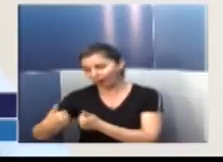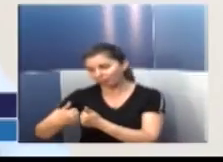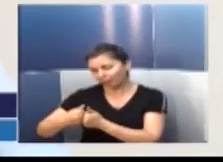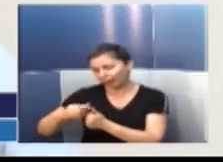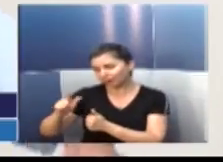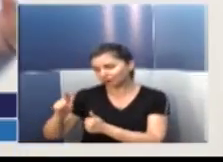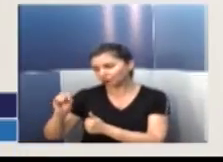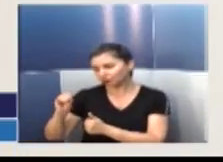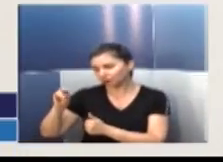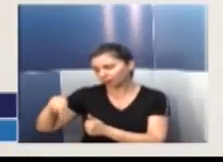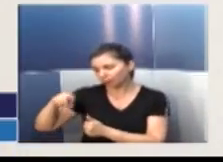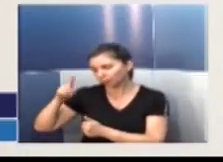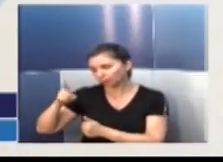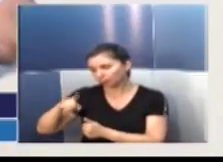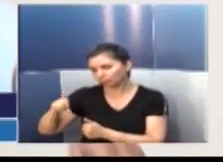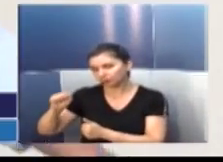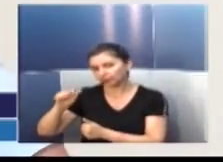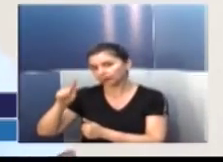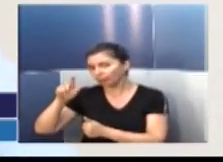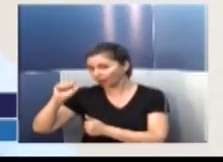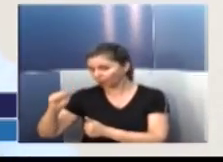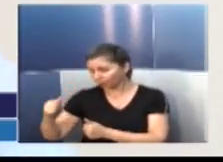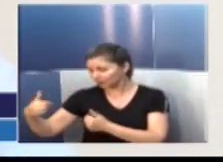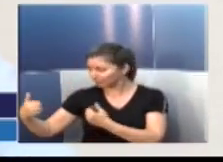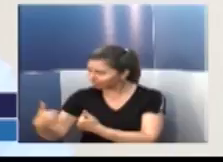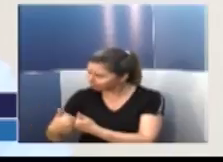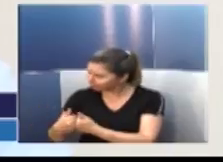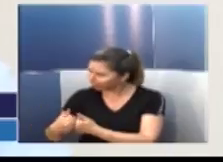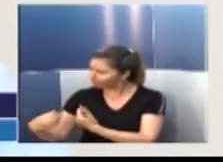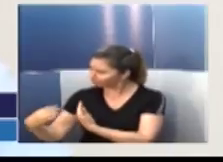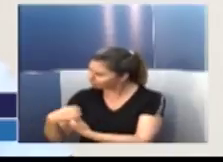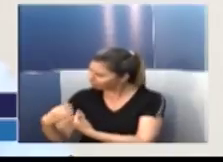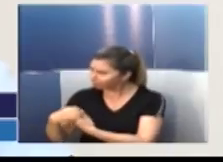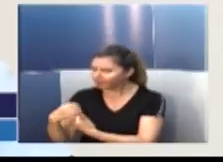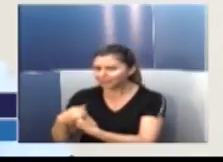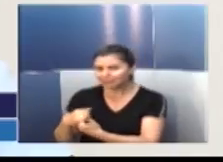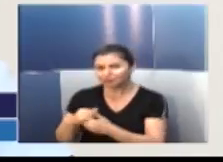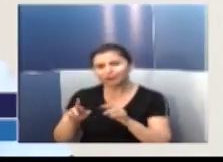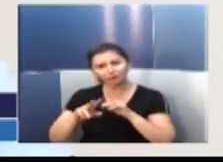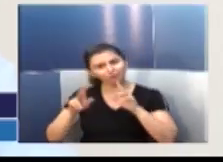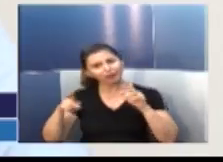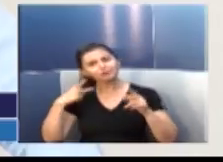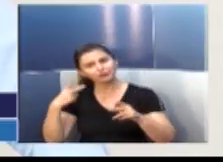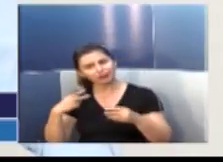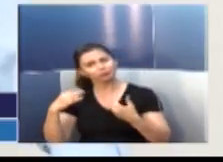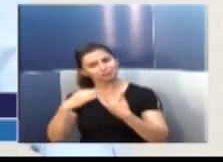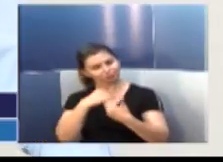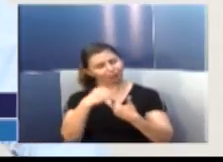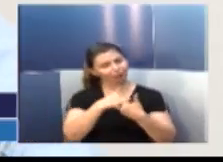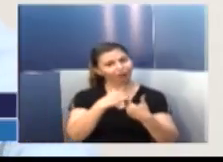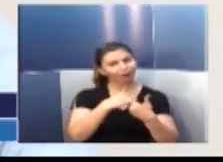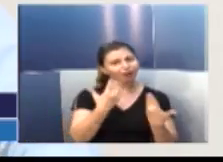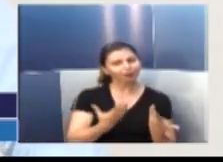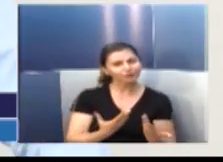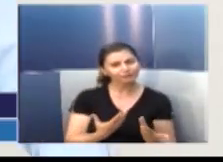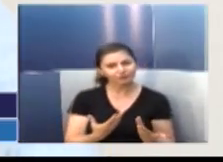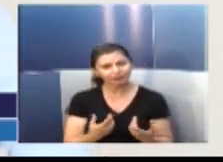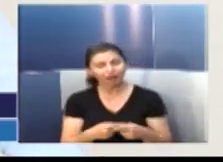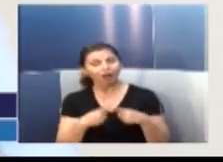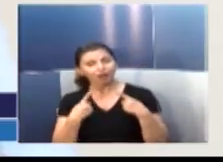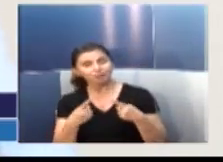vereador? Com Vossa Excelência e com os colegas de bancada também, que contribuem para o meu crescimento pessoal. Mas, ainda nessa linha, eu queria